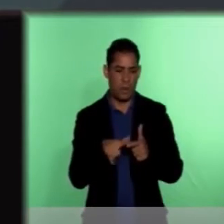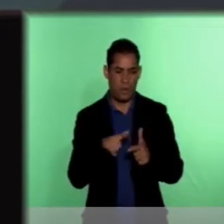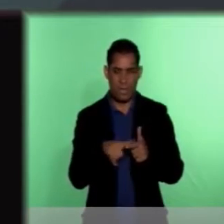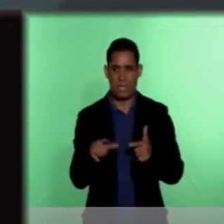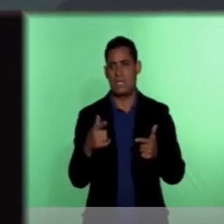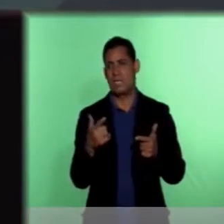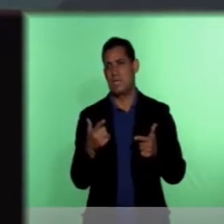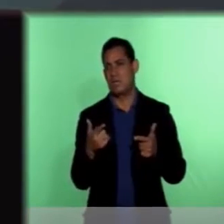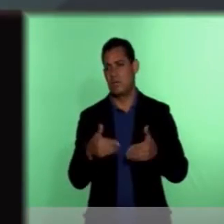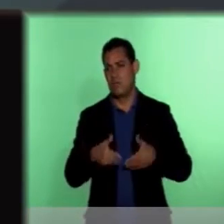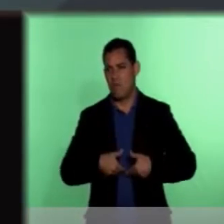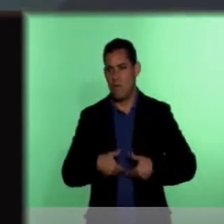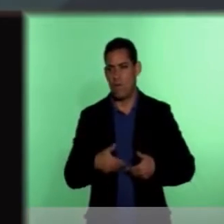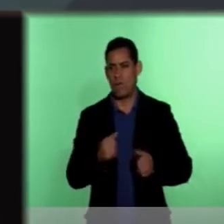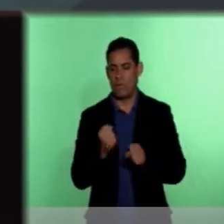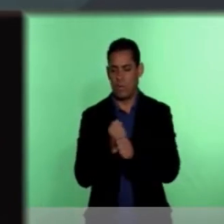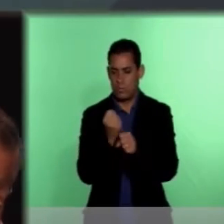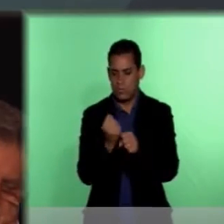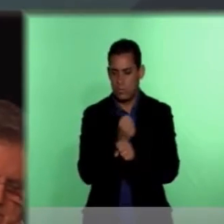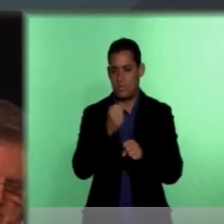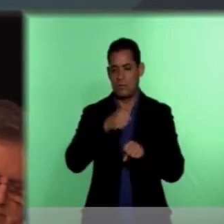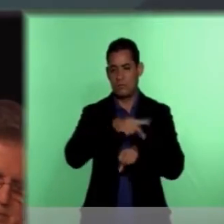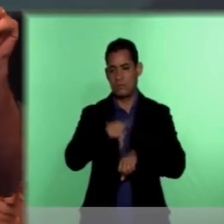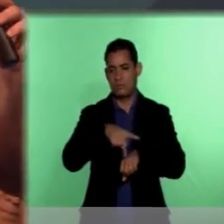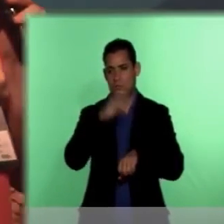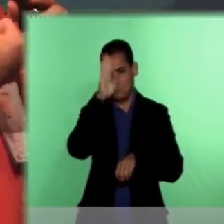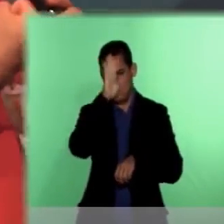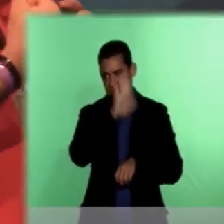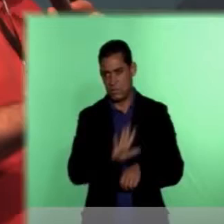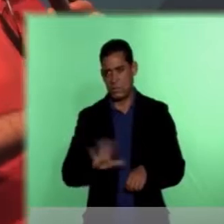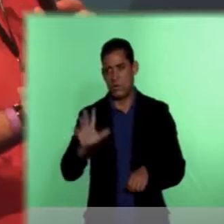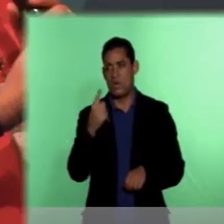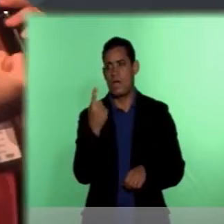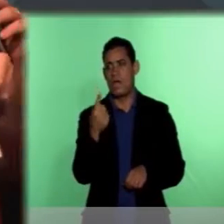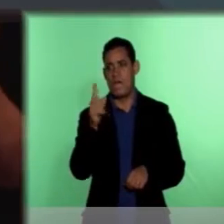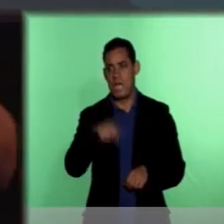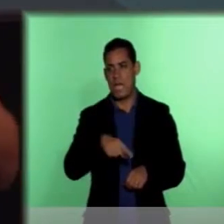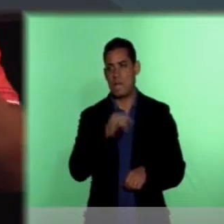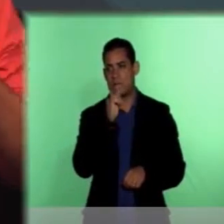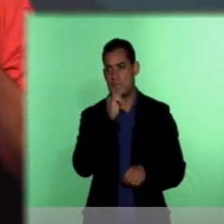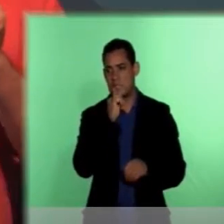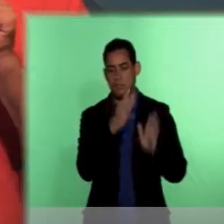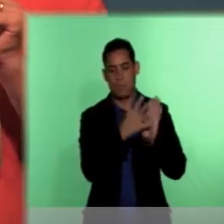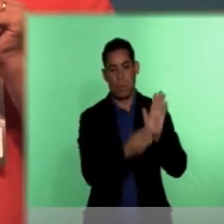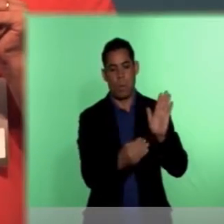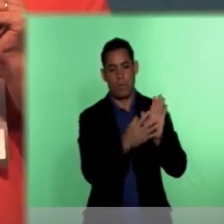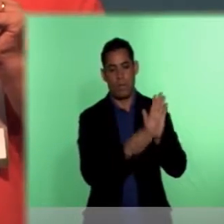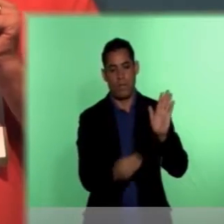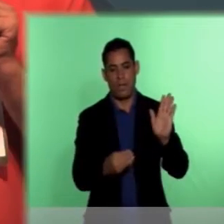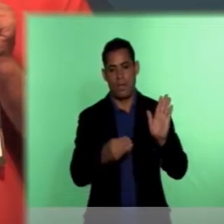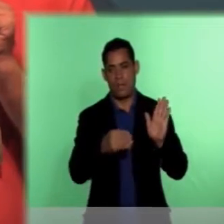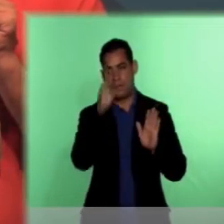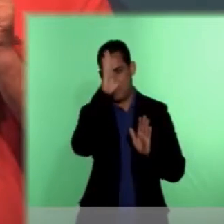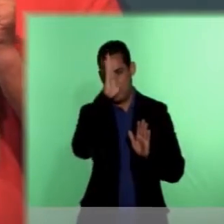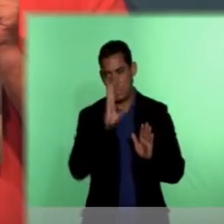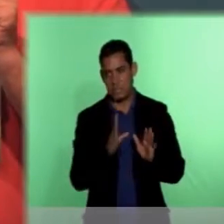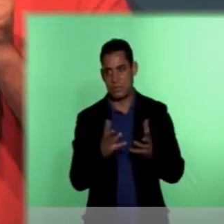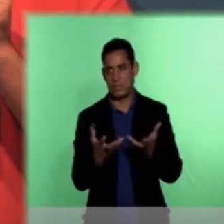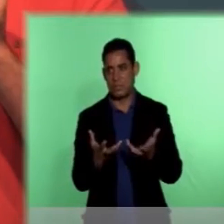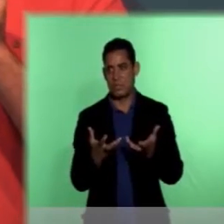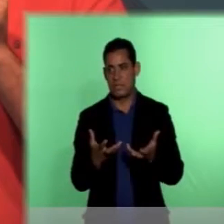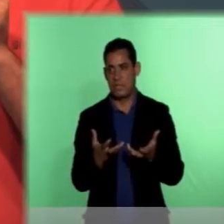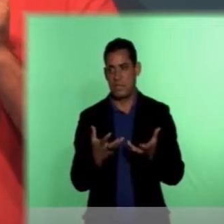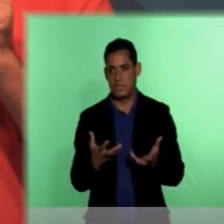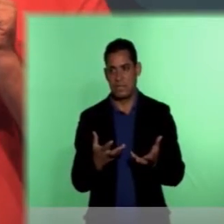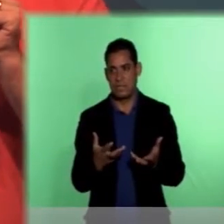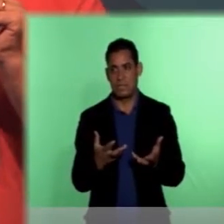processo de reconstrução nacional, deve servir como um exemplo para o Brasil, a ponto do Brasil querer importar completamente esse